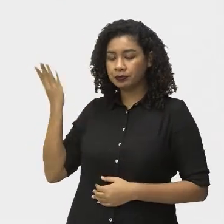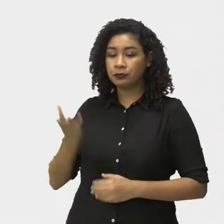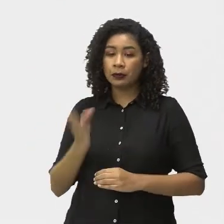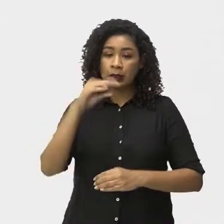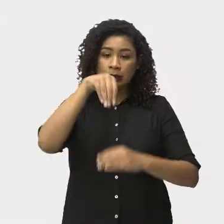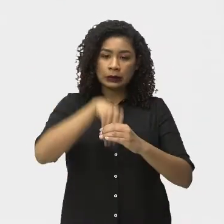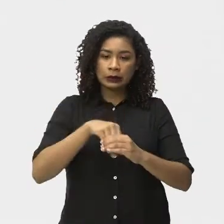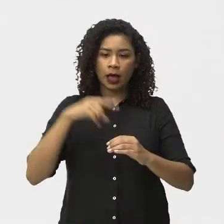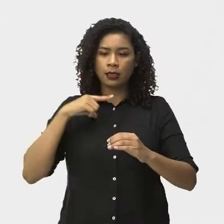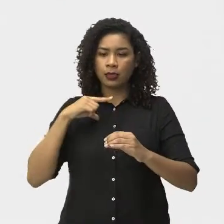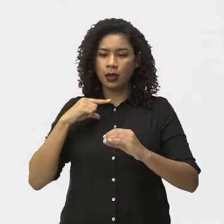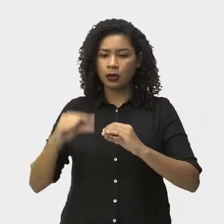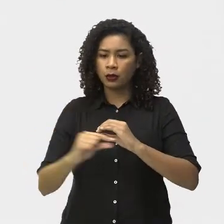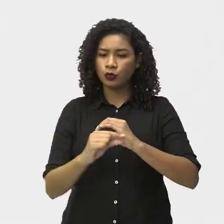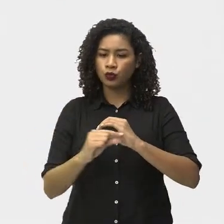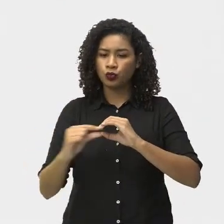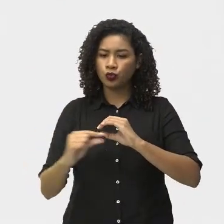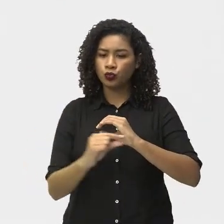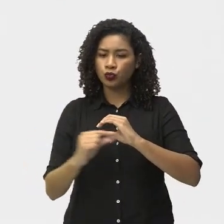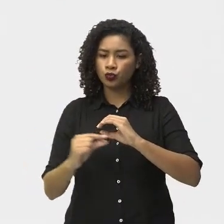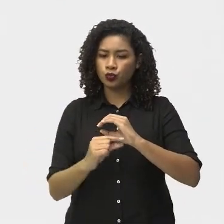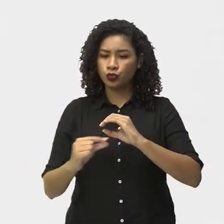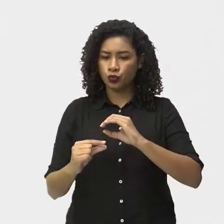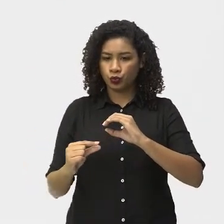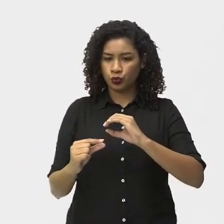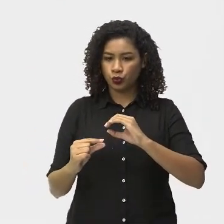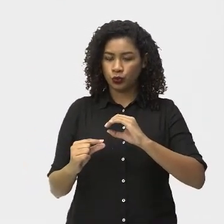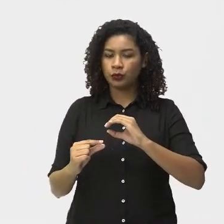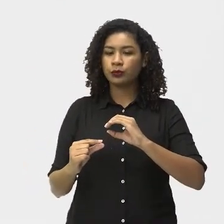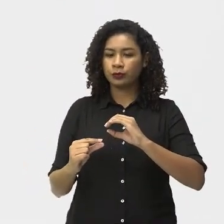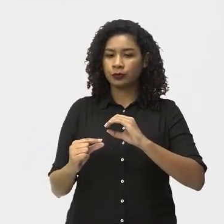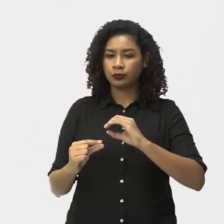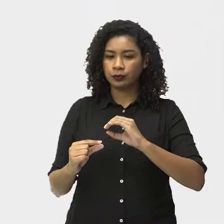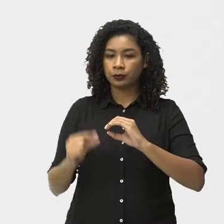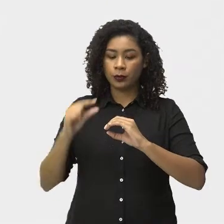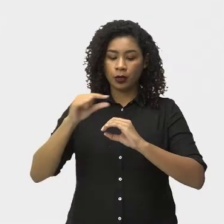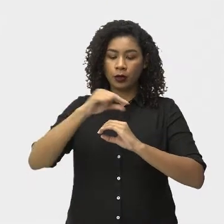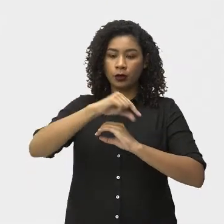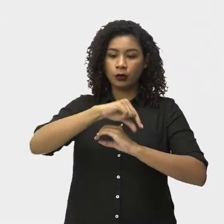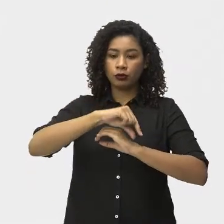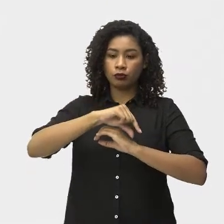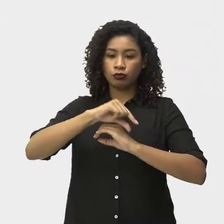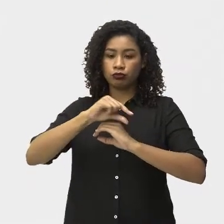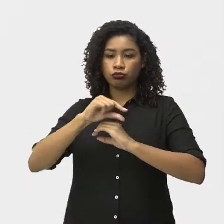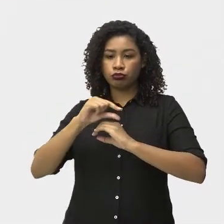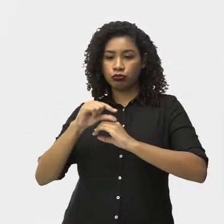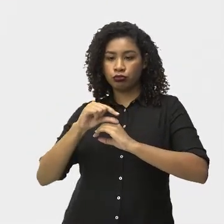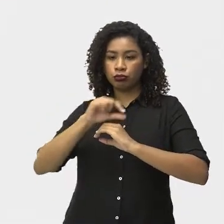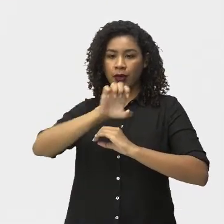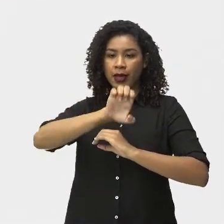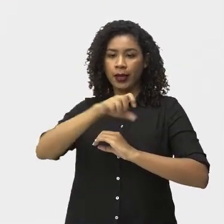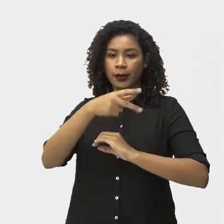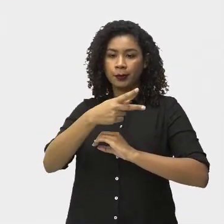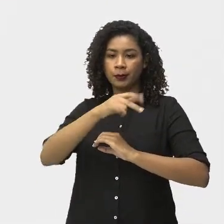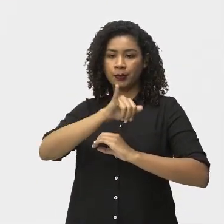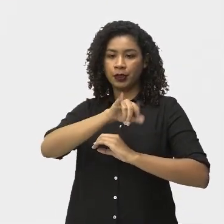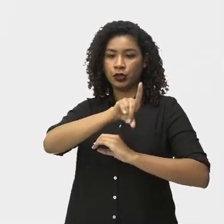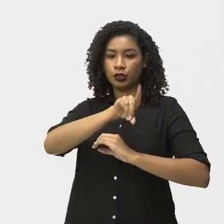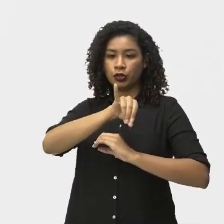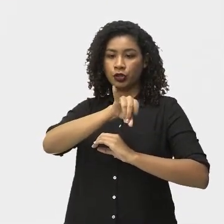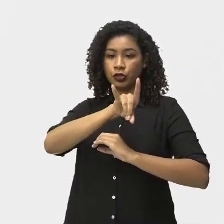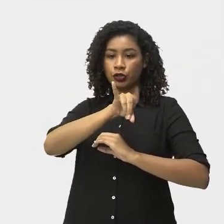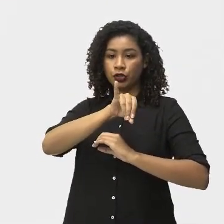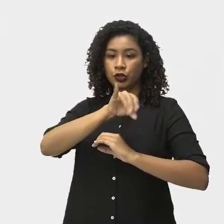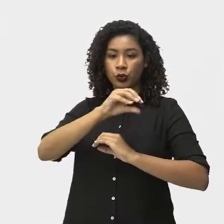os túbulos seminíferos, né? Em cima, o epidídimo, tá? Todos eles são responsáveis ali pelos processos